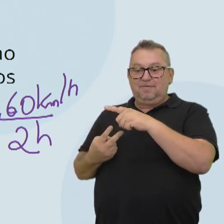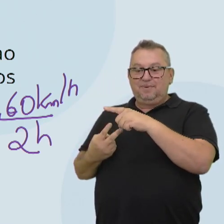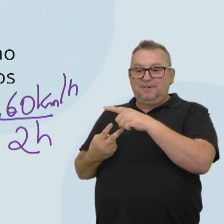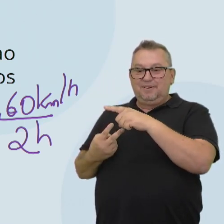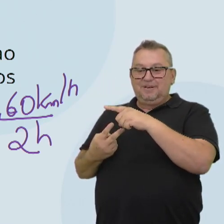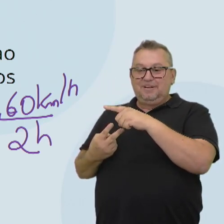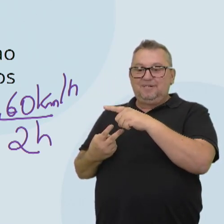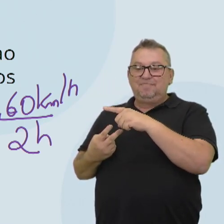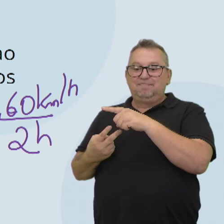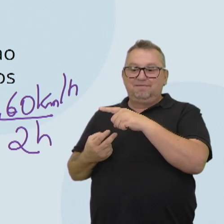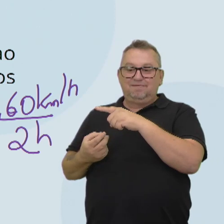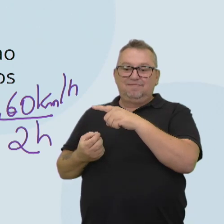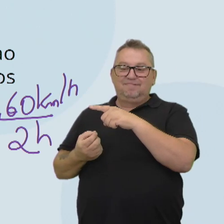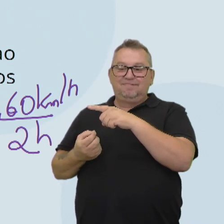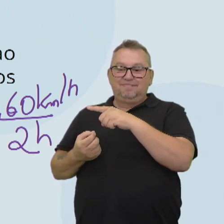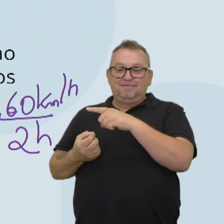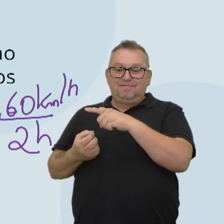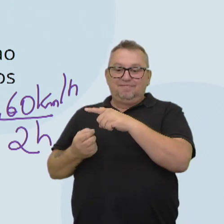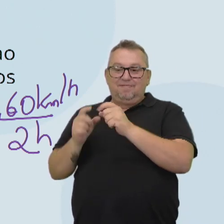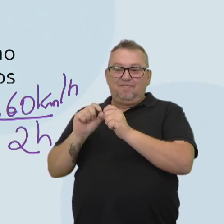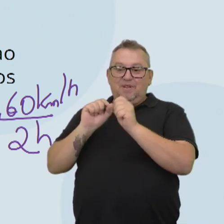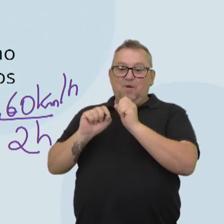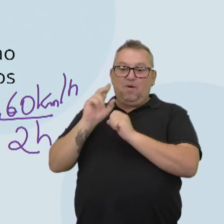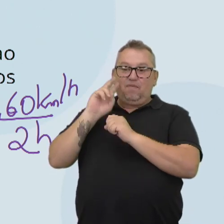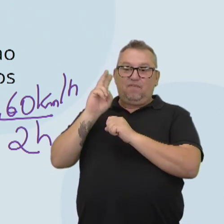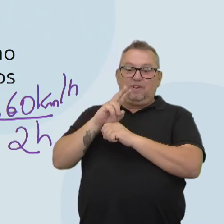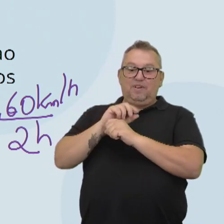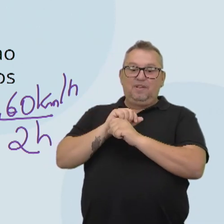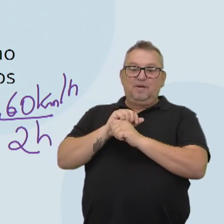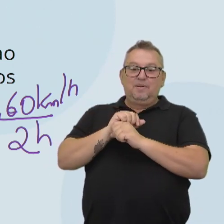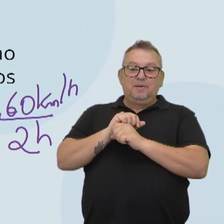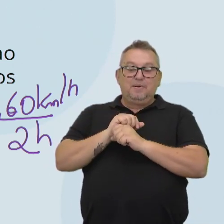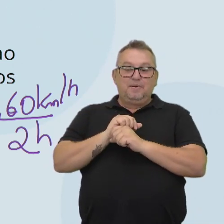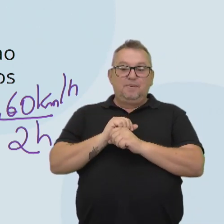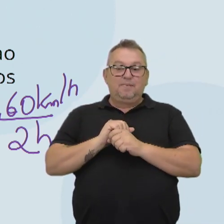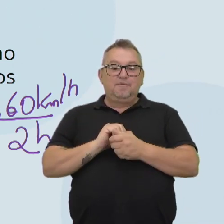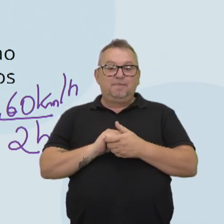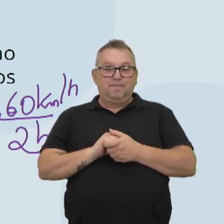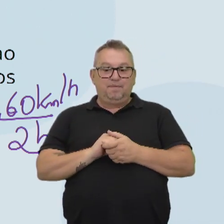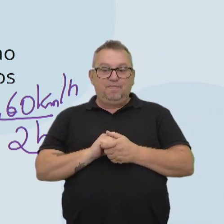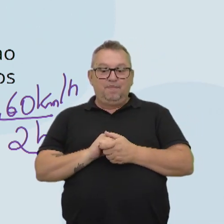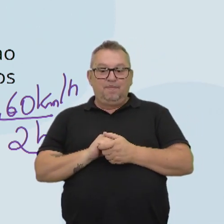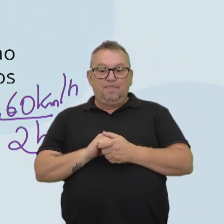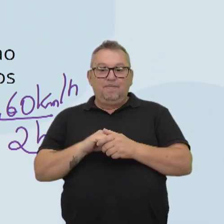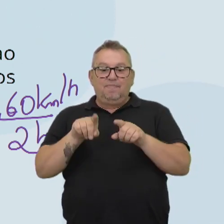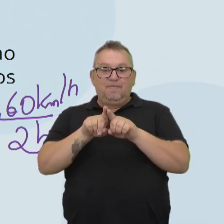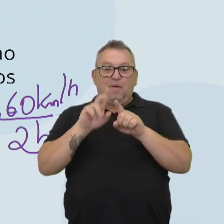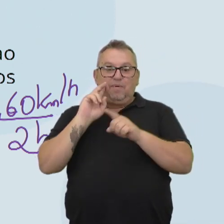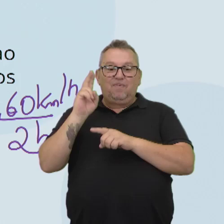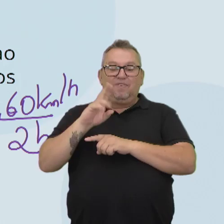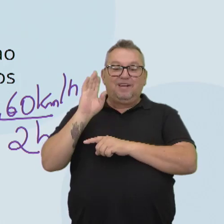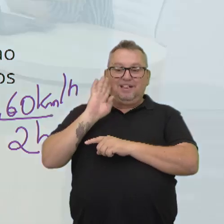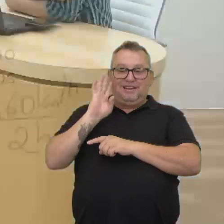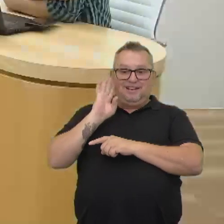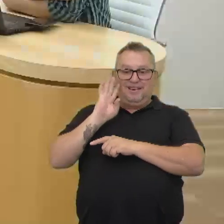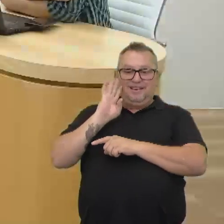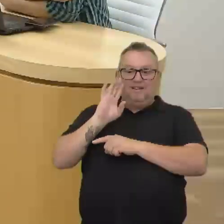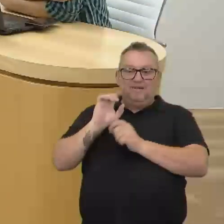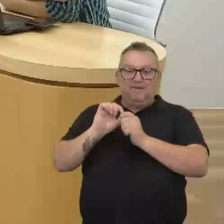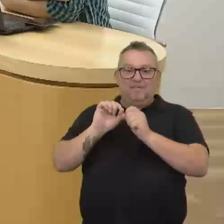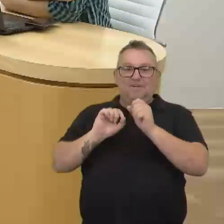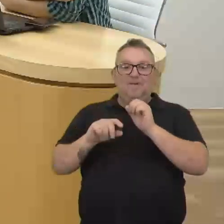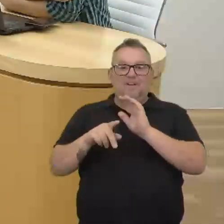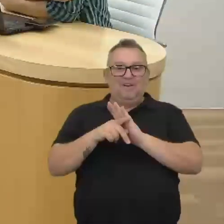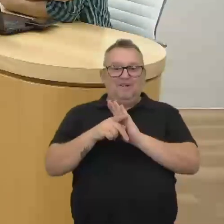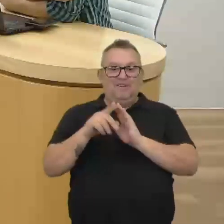320, que é a nossa constante. Isso. Então, olha aqui, E ó. essa constância aí, essa constante significa a distância percorrida. Olha que legal. E sai direto aqui da...